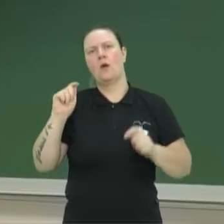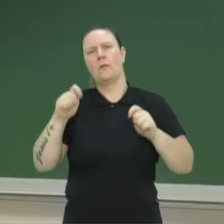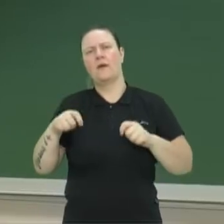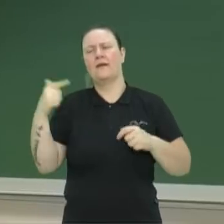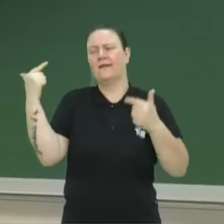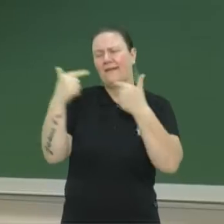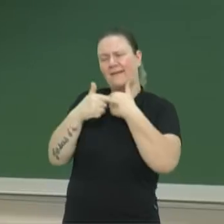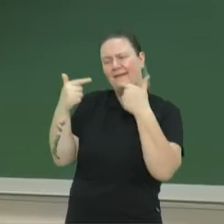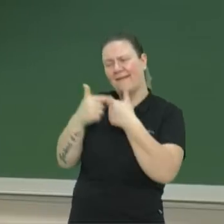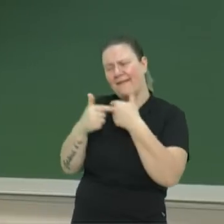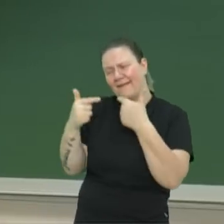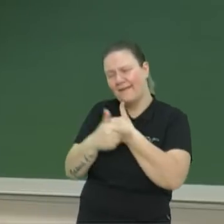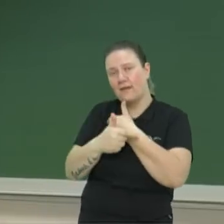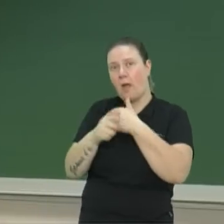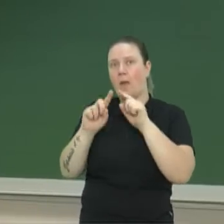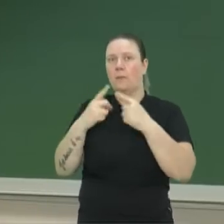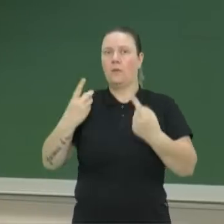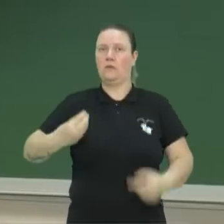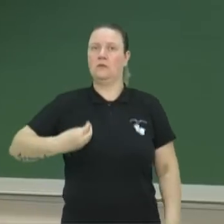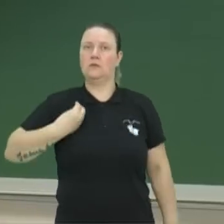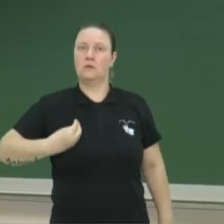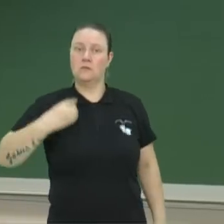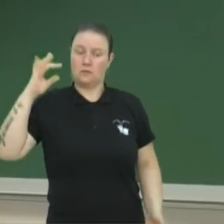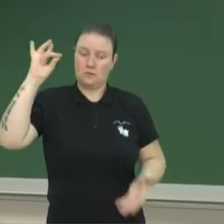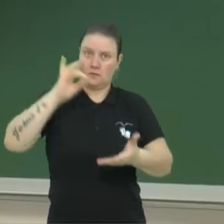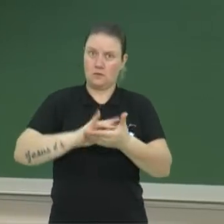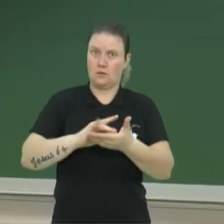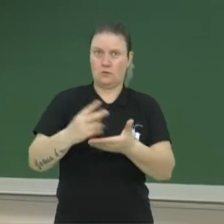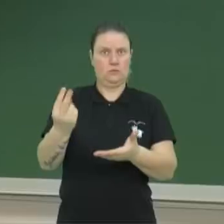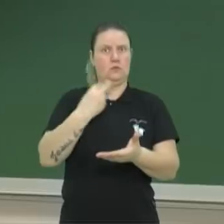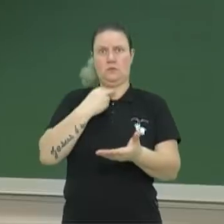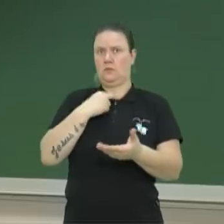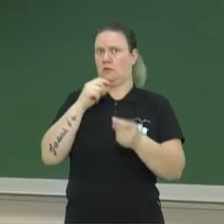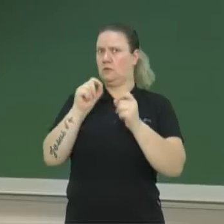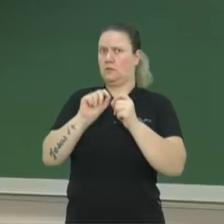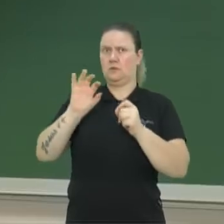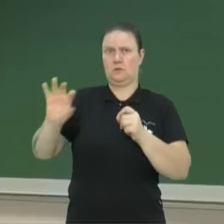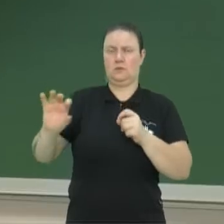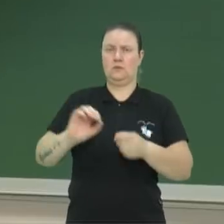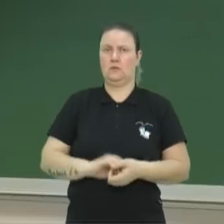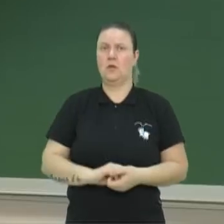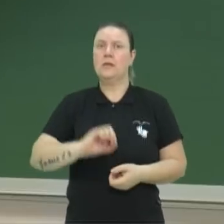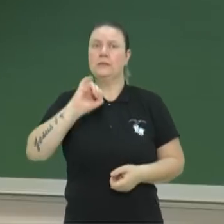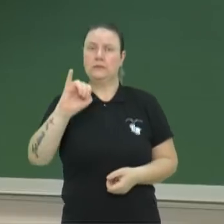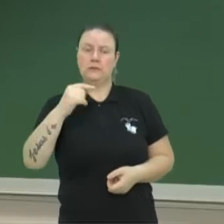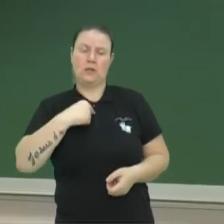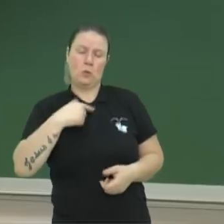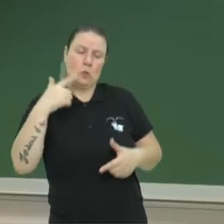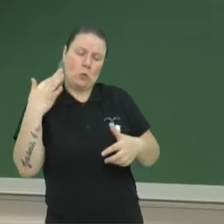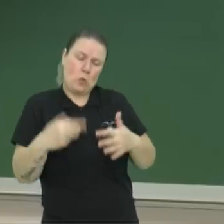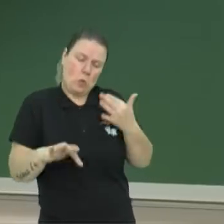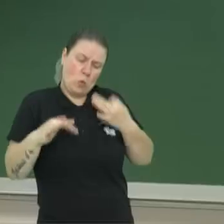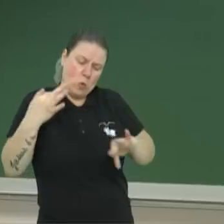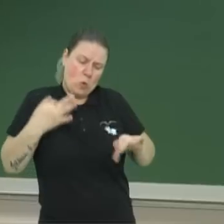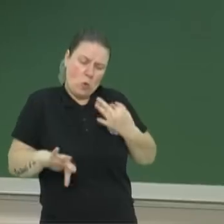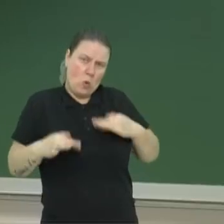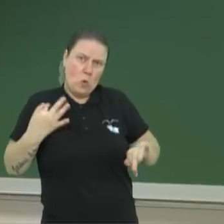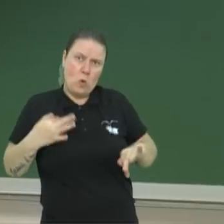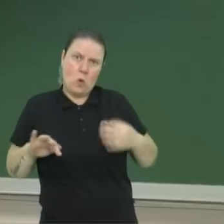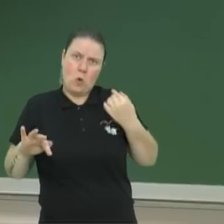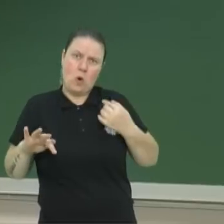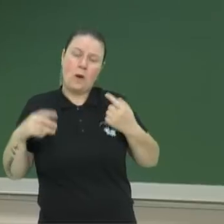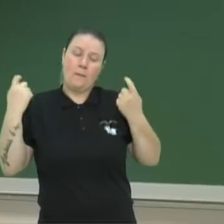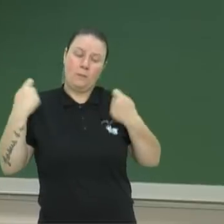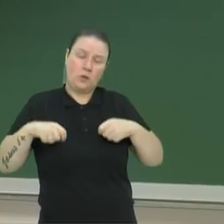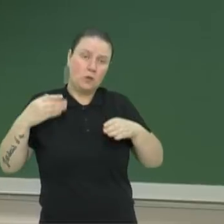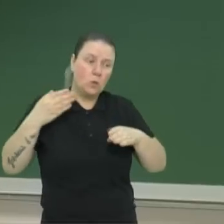humor, certo? Mas na vida real, nós não podemos fazer isso, né? Quando nós tivermos um problema de saúde, nós devemos imediatamente,